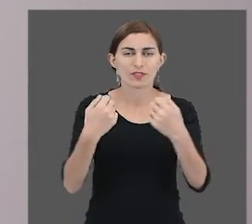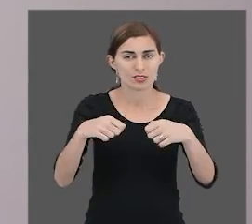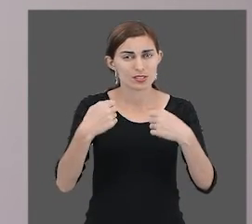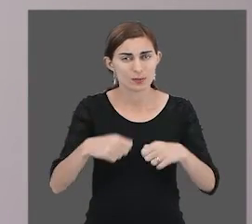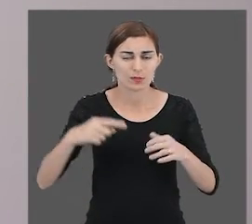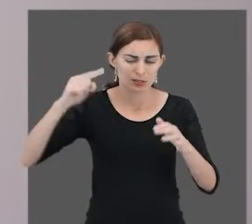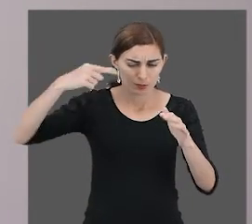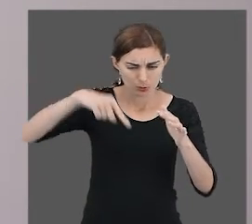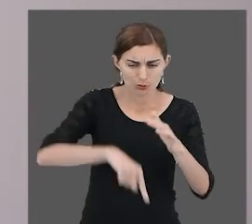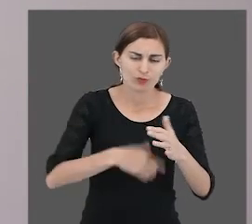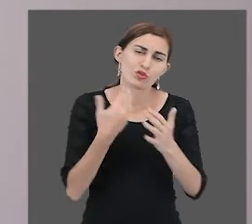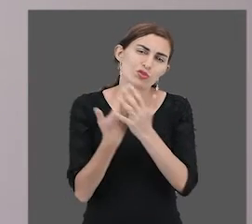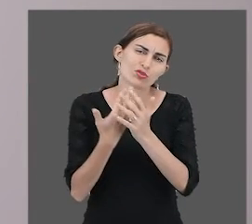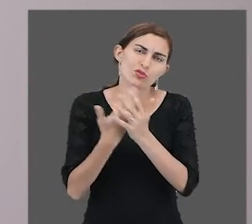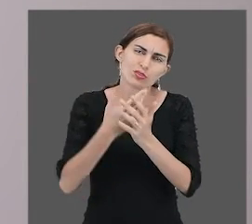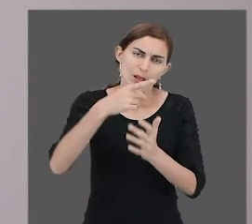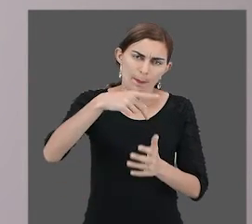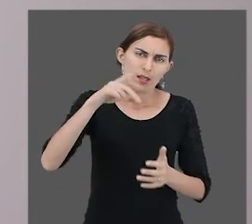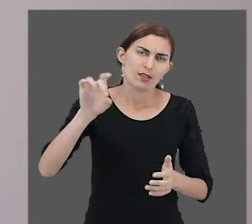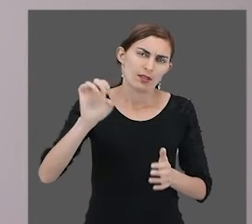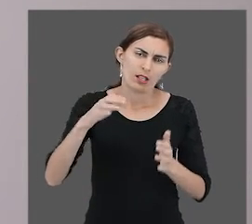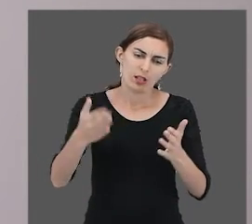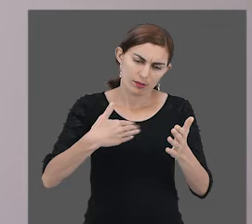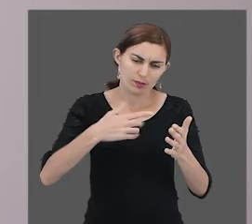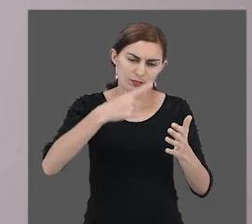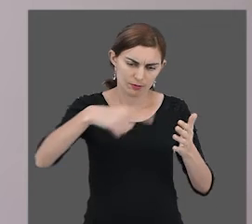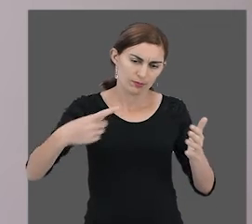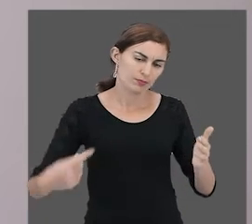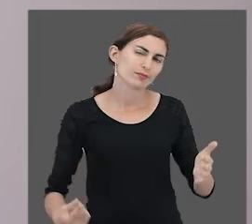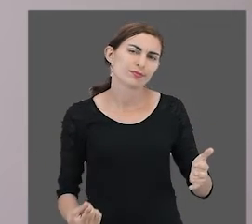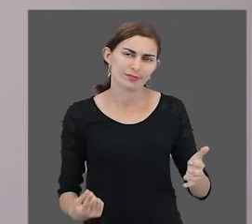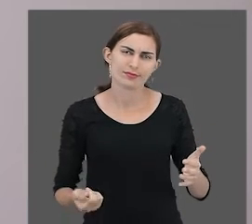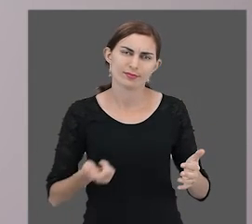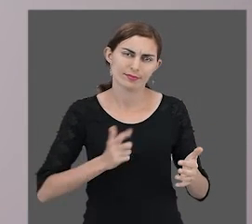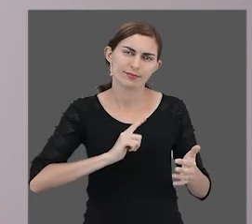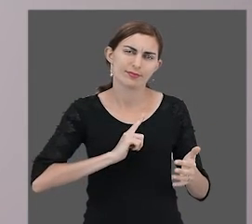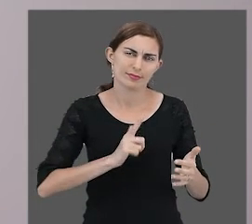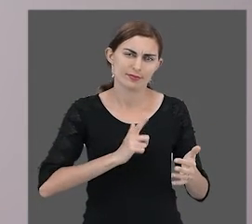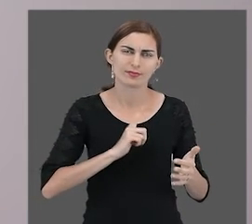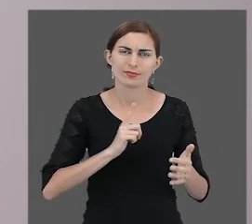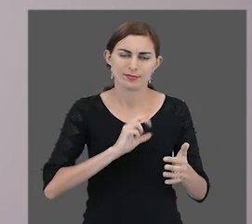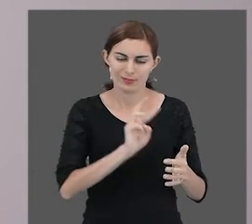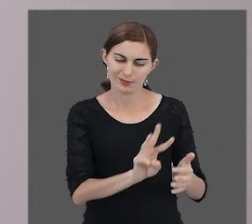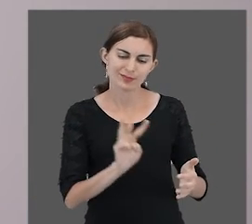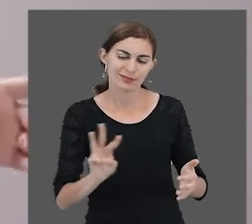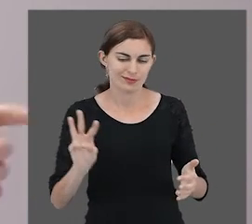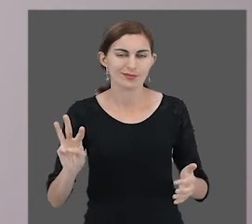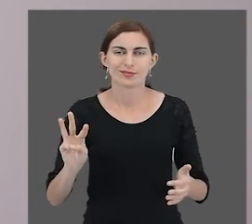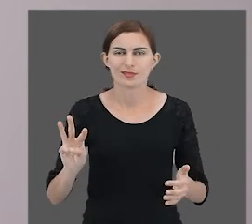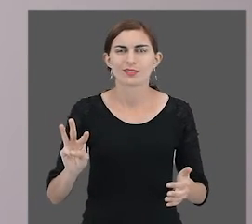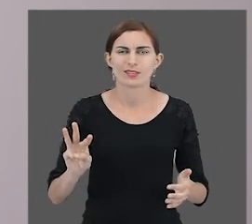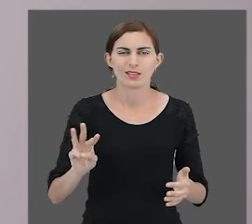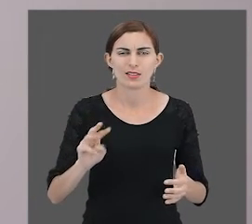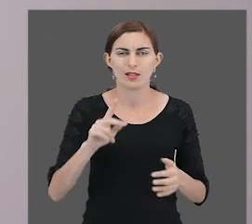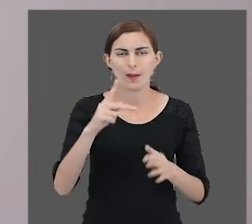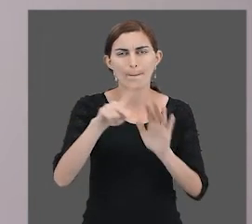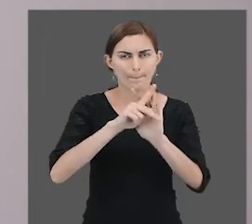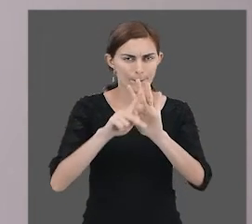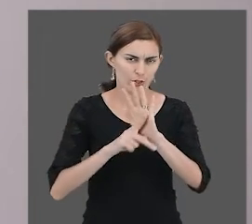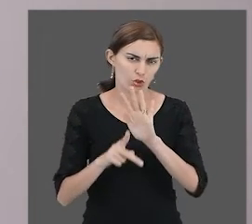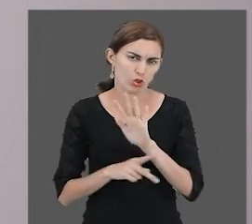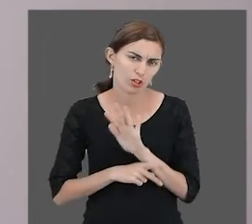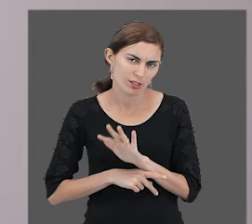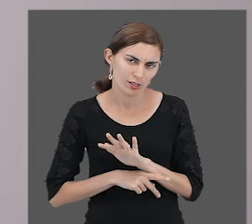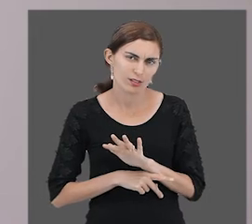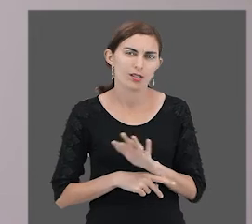que se aprofundar no estudo do PDDE. Lá na apostila, a gente colocou o site do PDDE, programas